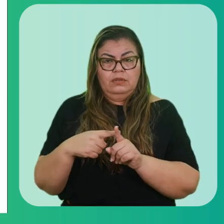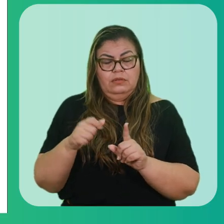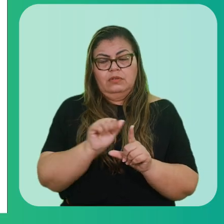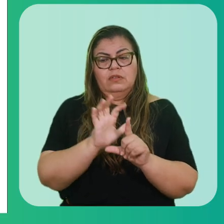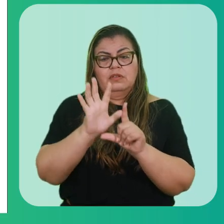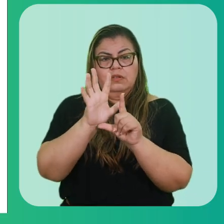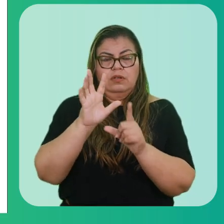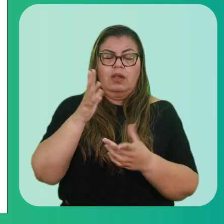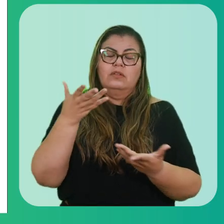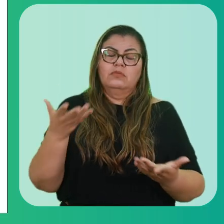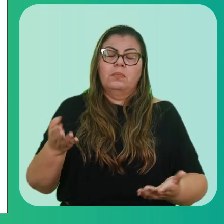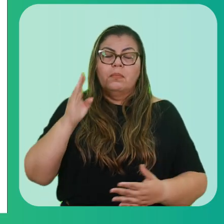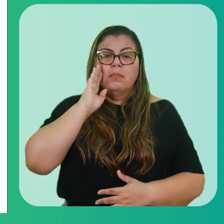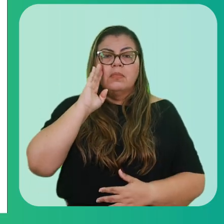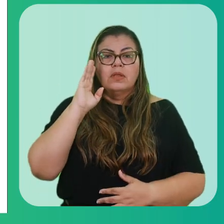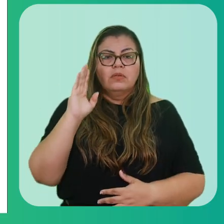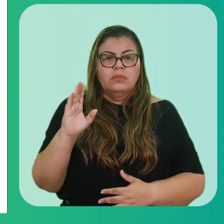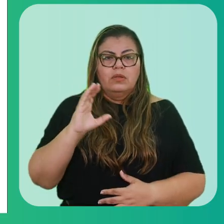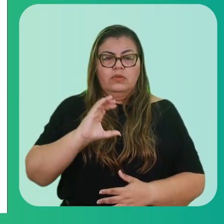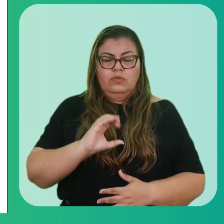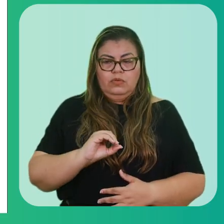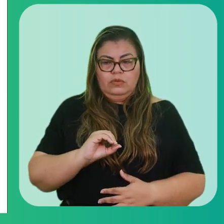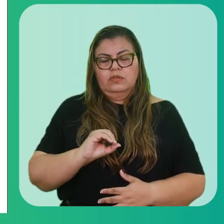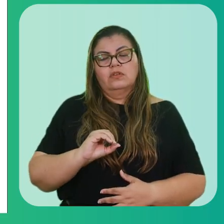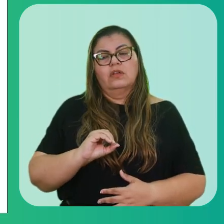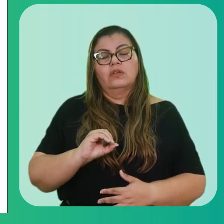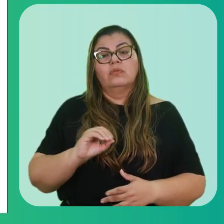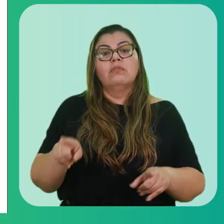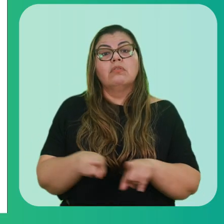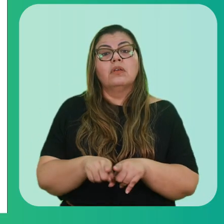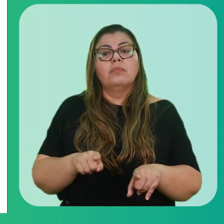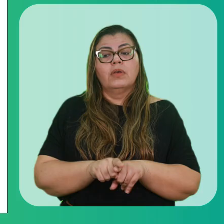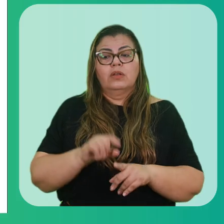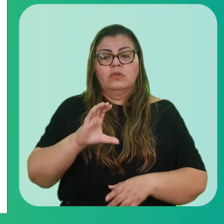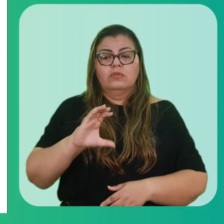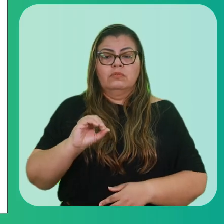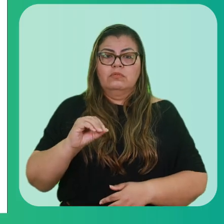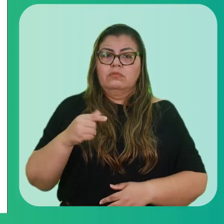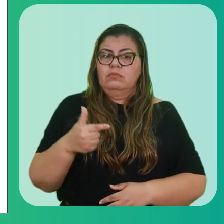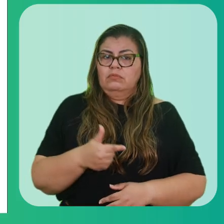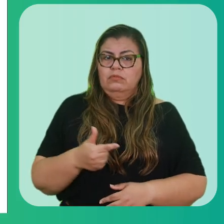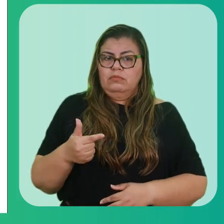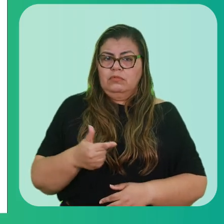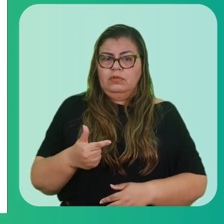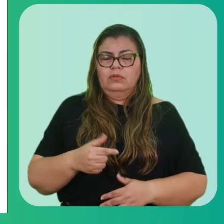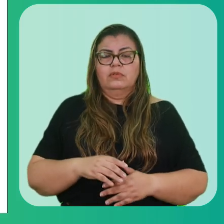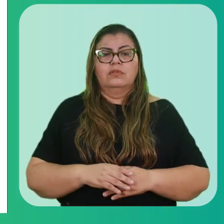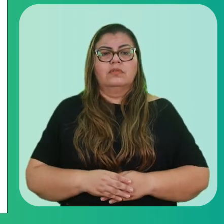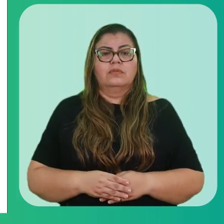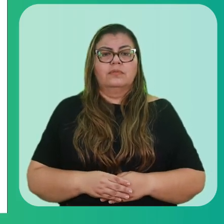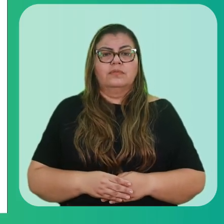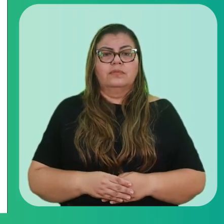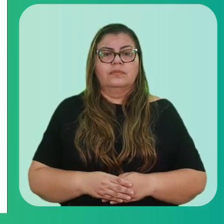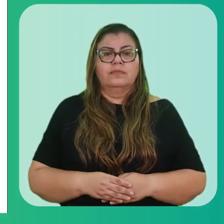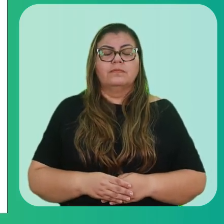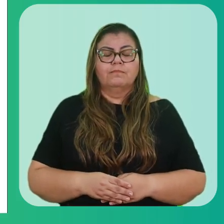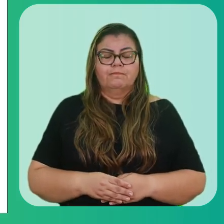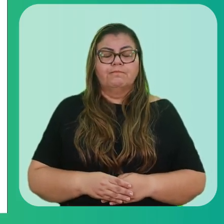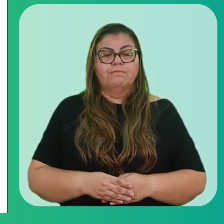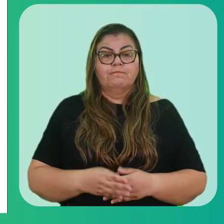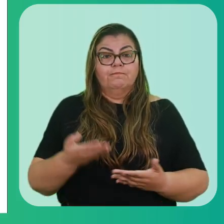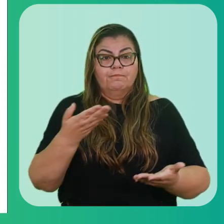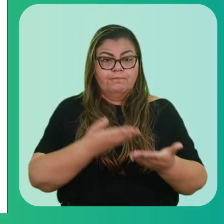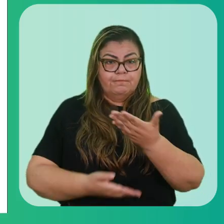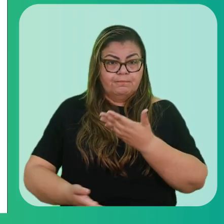Desses gases envolvidos, especialmente o oxigênio e o CO2, que são aqueles dois gases que são trocados no processo respiratório,